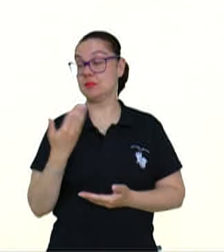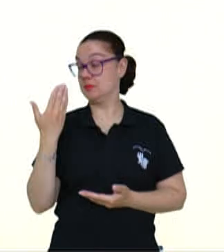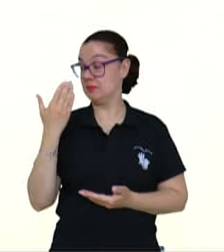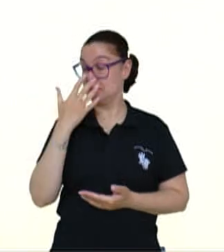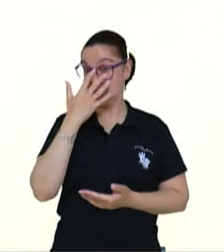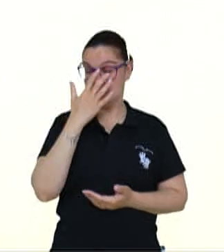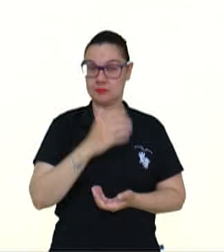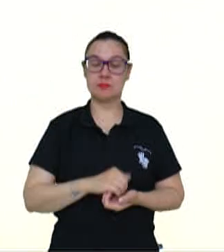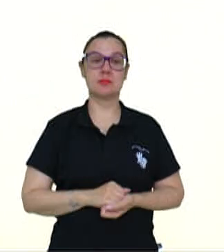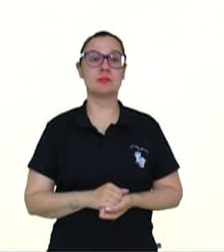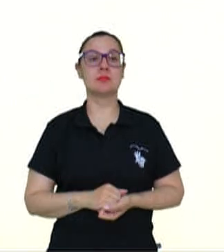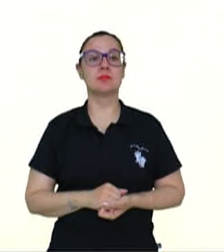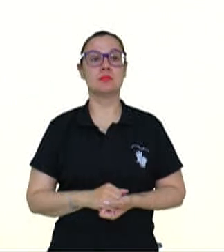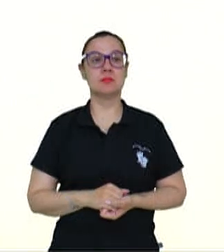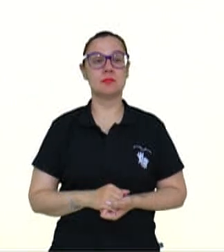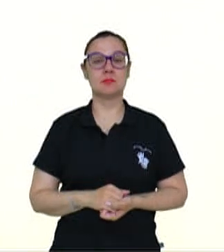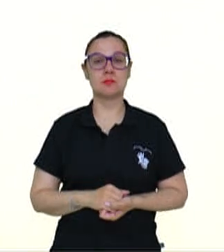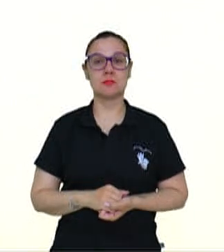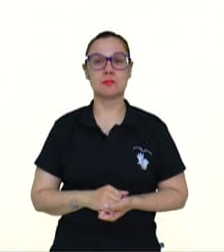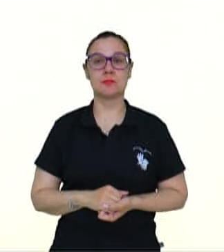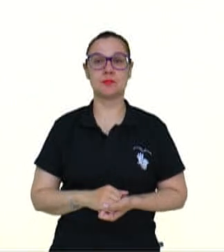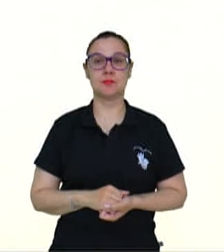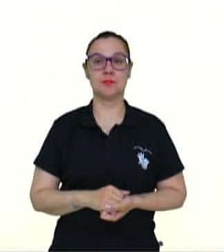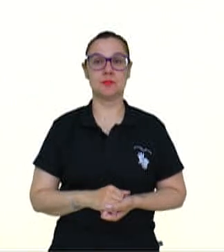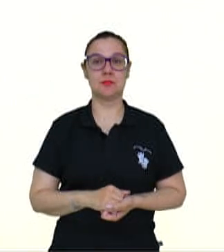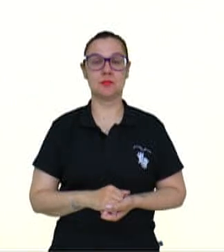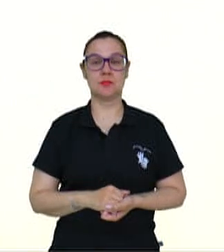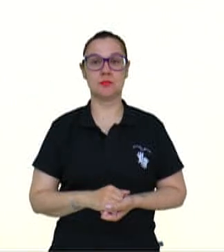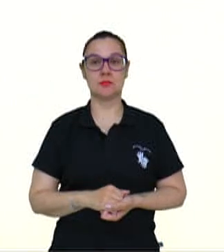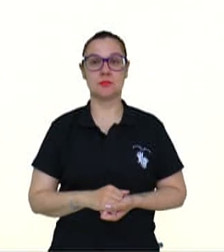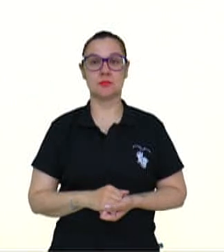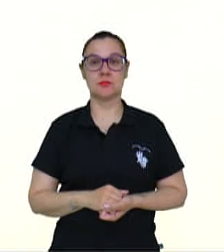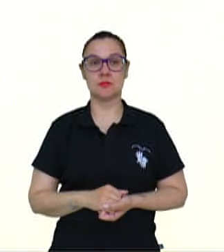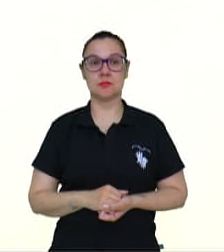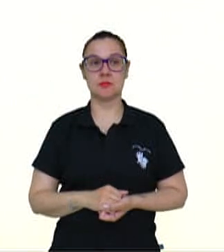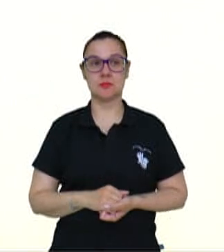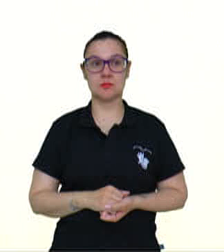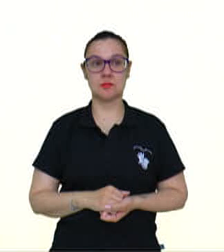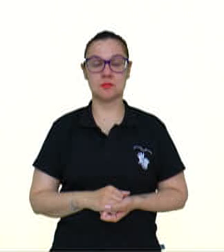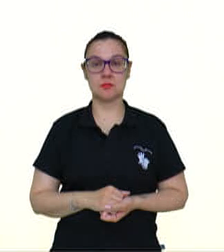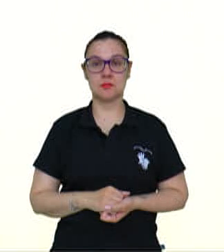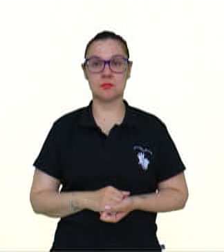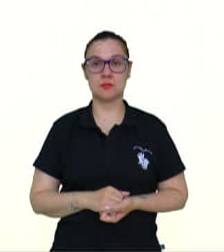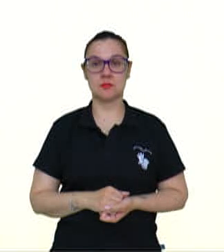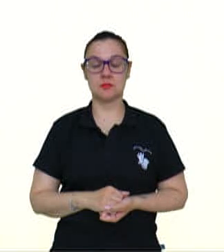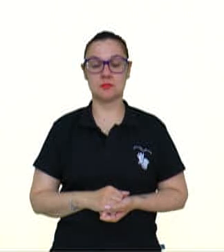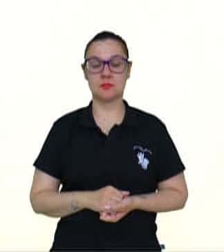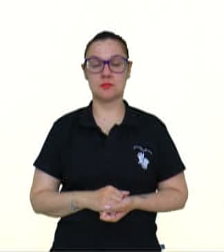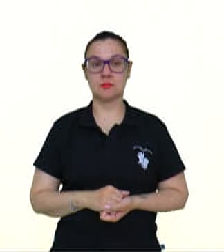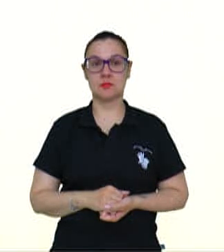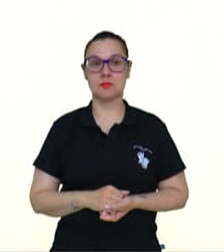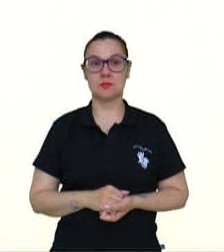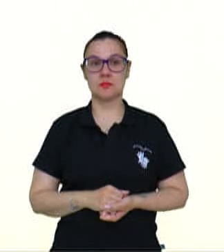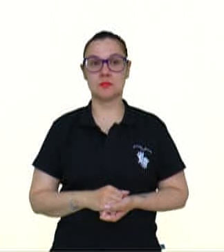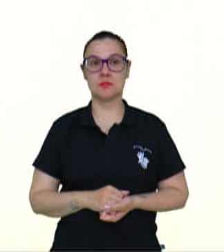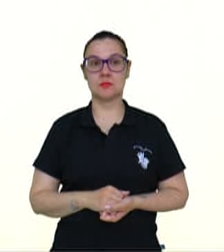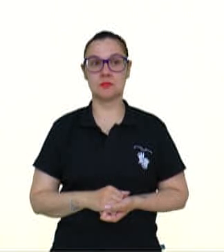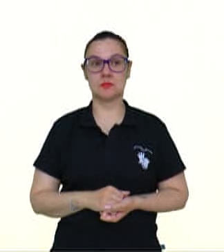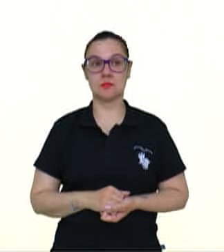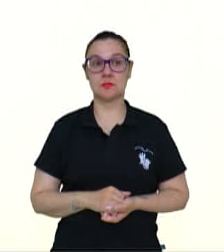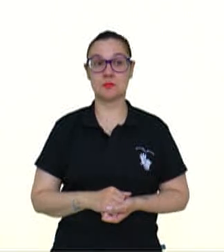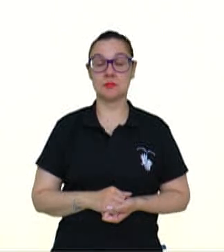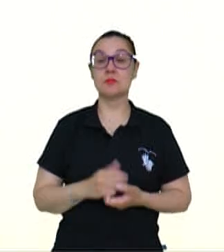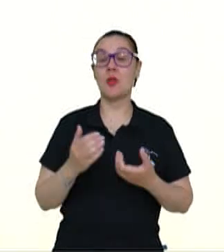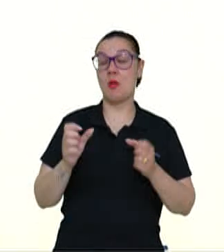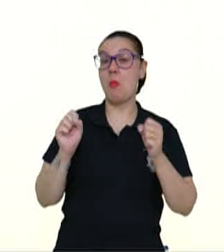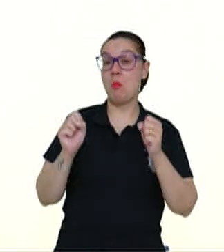quando o receptor não entende a mensagem que um receptor lhe ha enviado porque não entende alguma palavra.